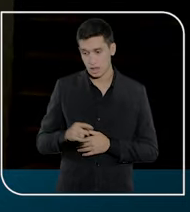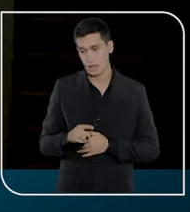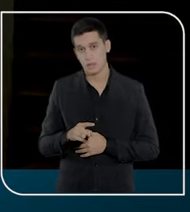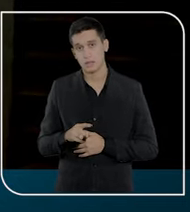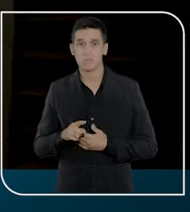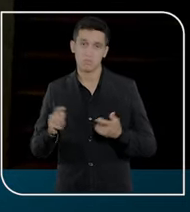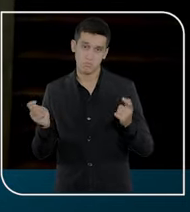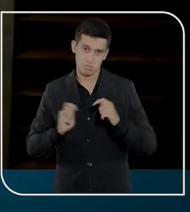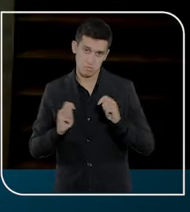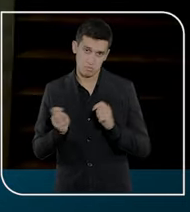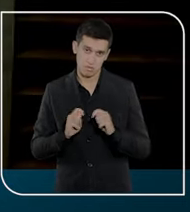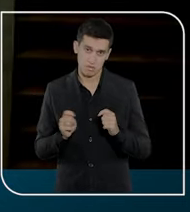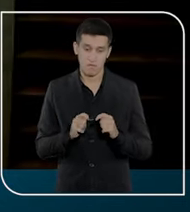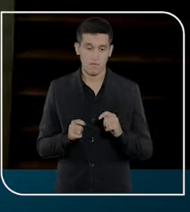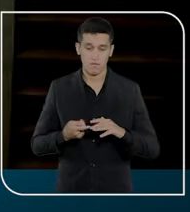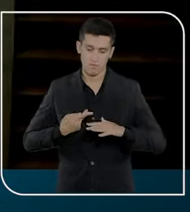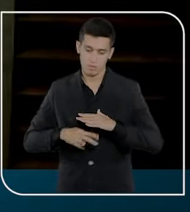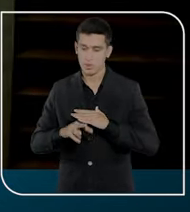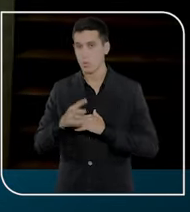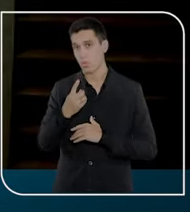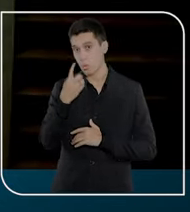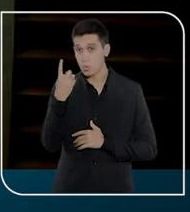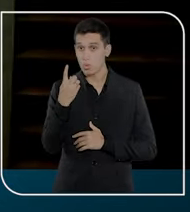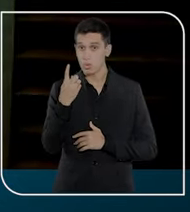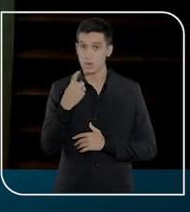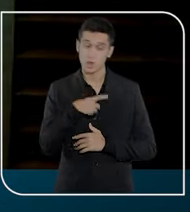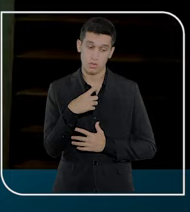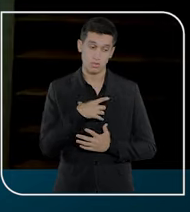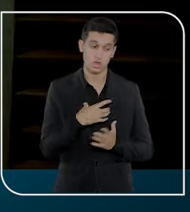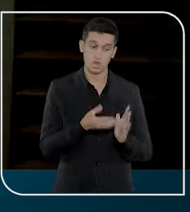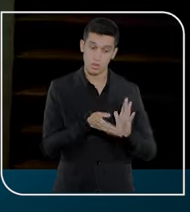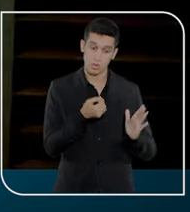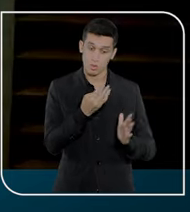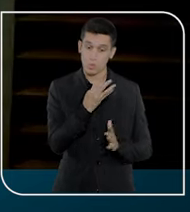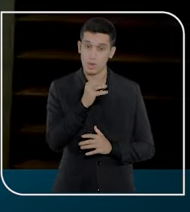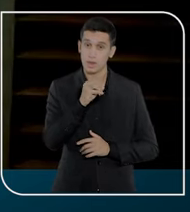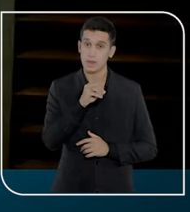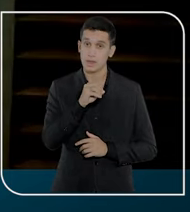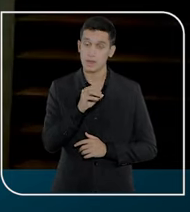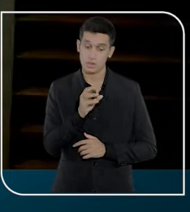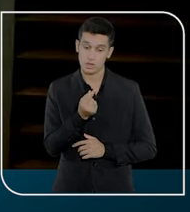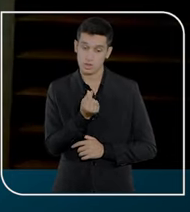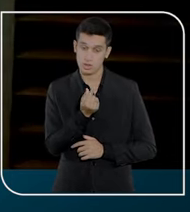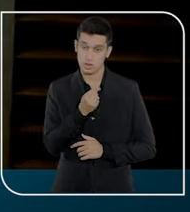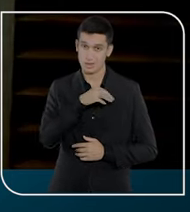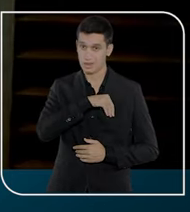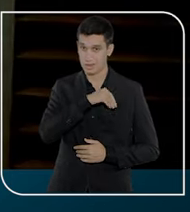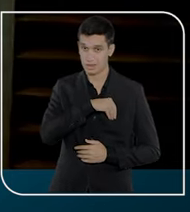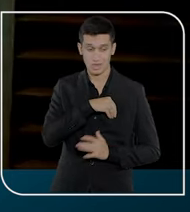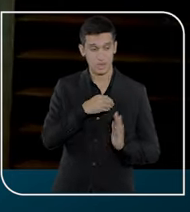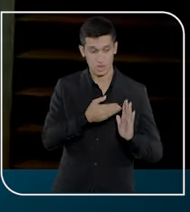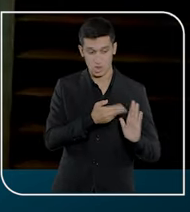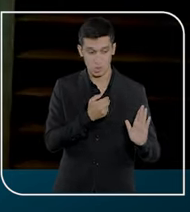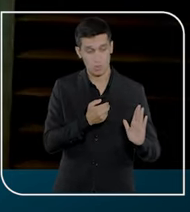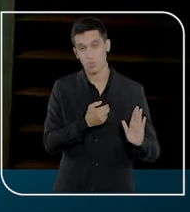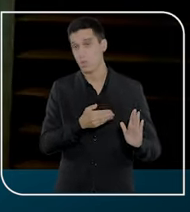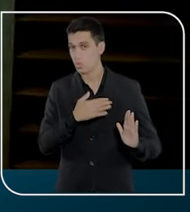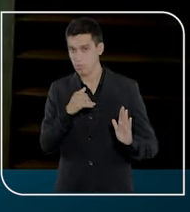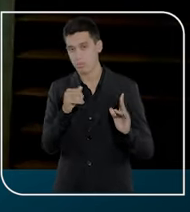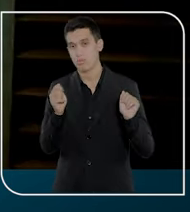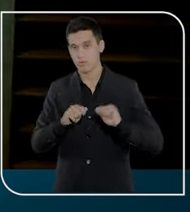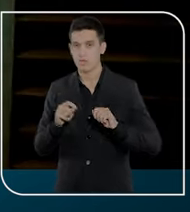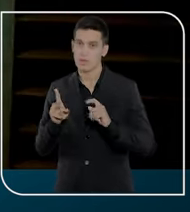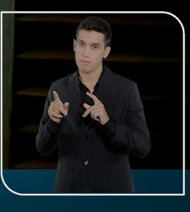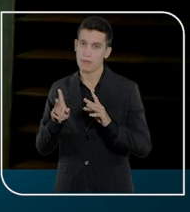penhorável. Tá? Agora, se for de caráter alimentar, se esse objetivo dessa previdência